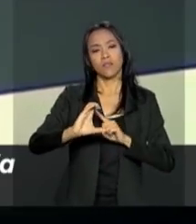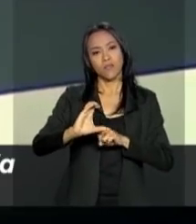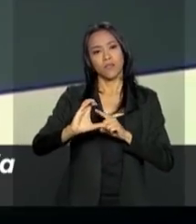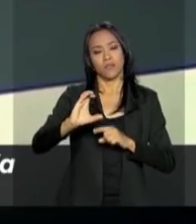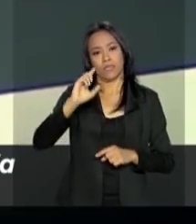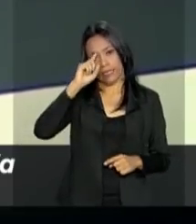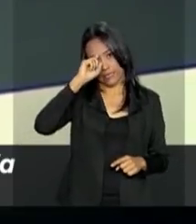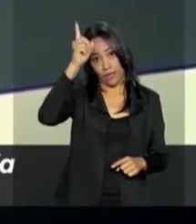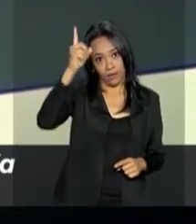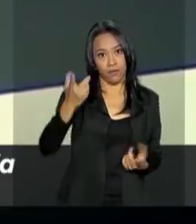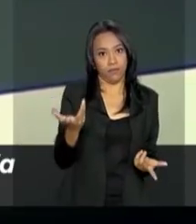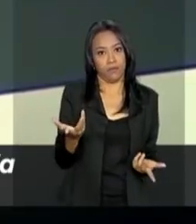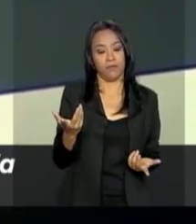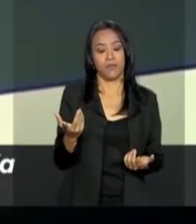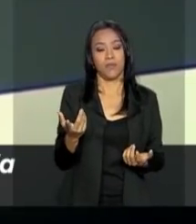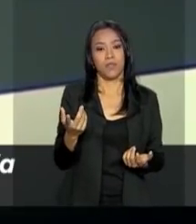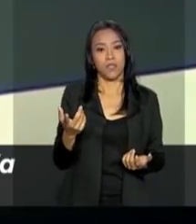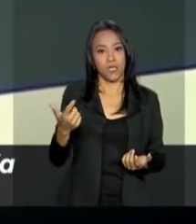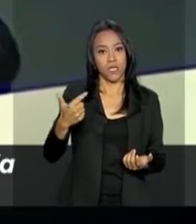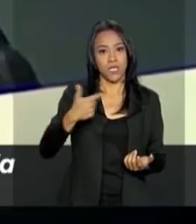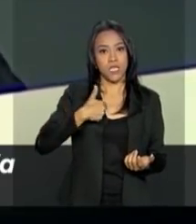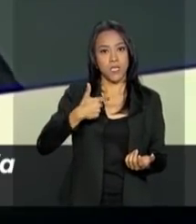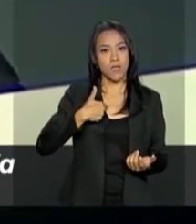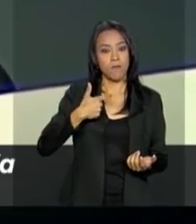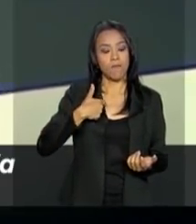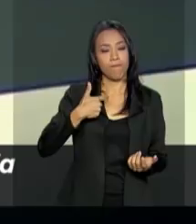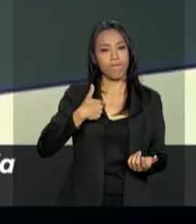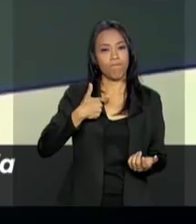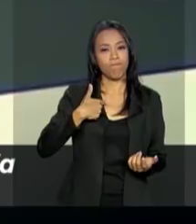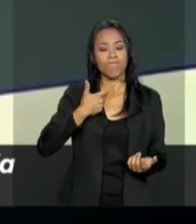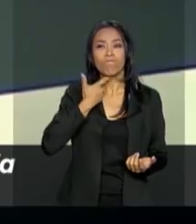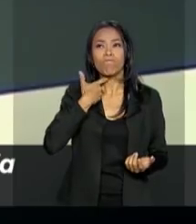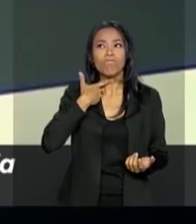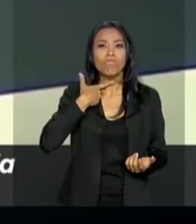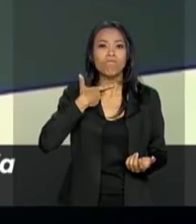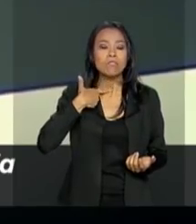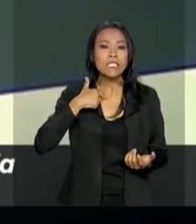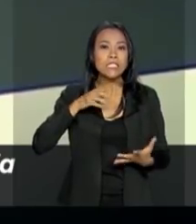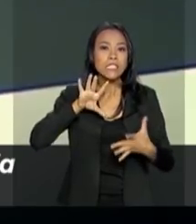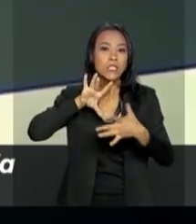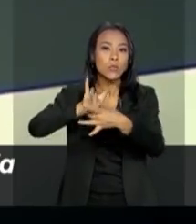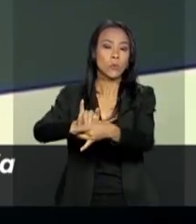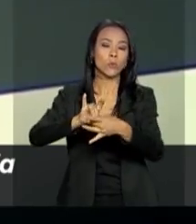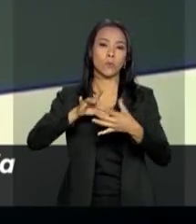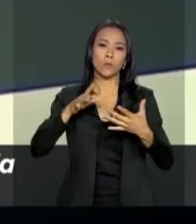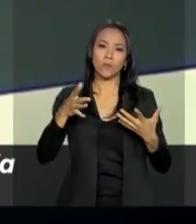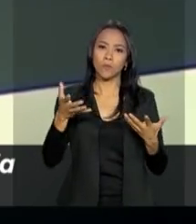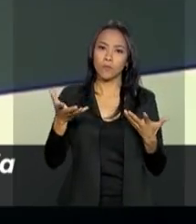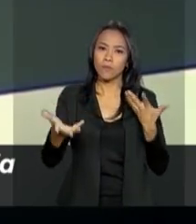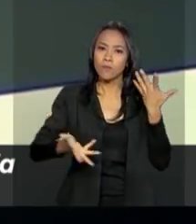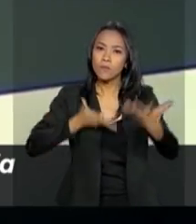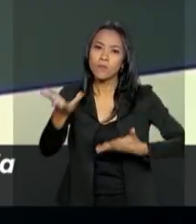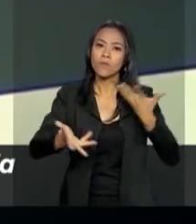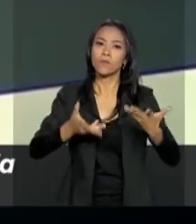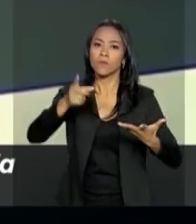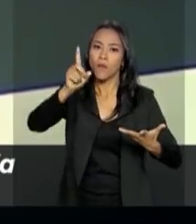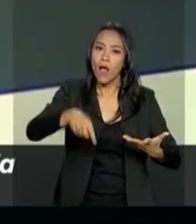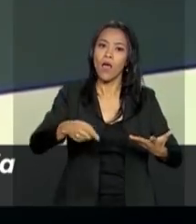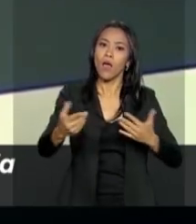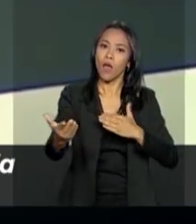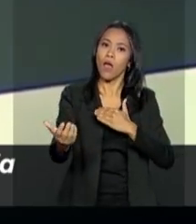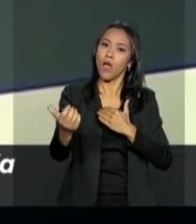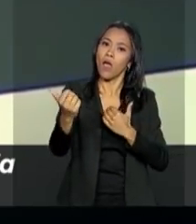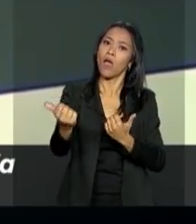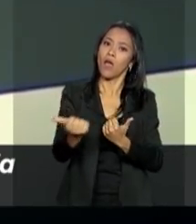de nós deu ingressar na na cidadania era exatamente por meio da